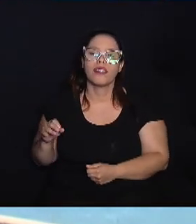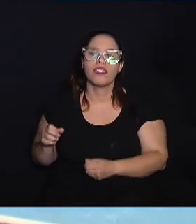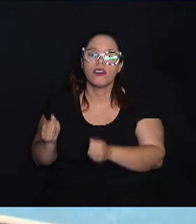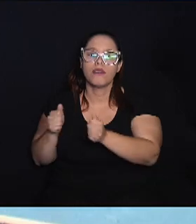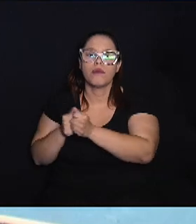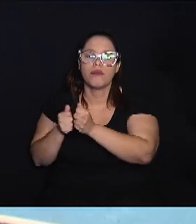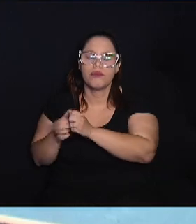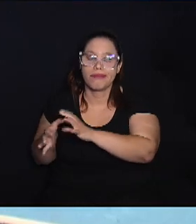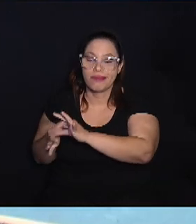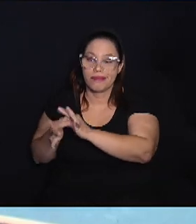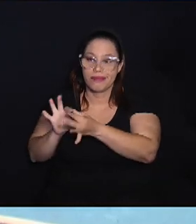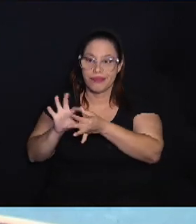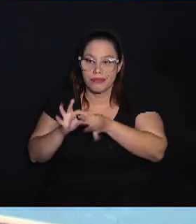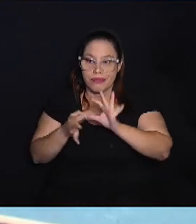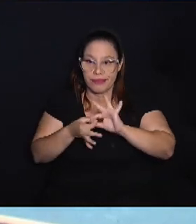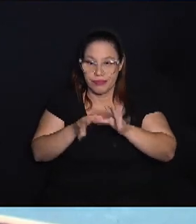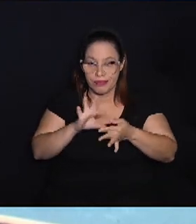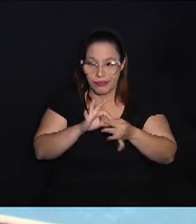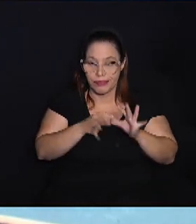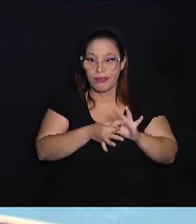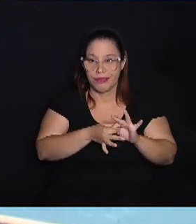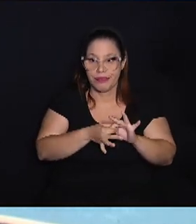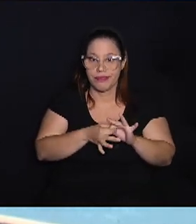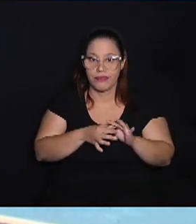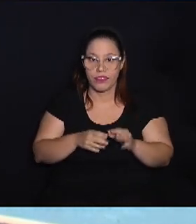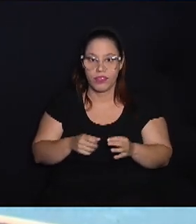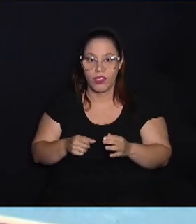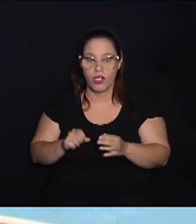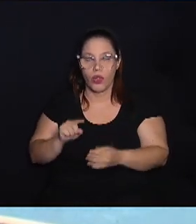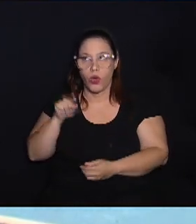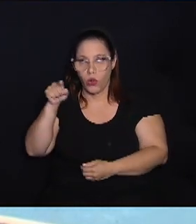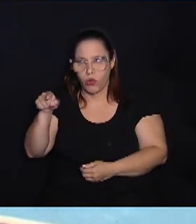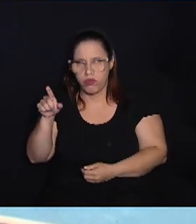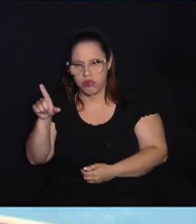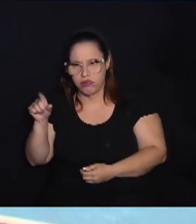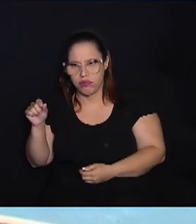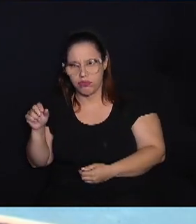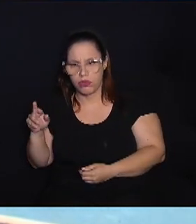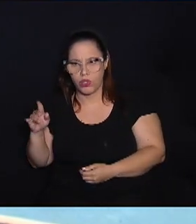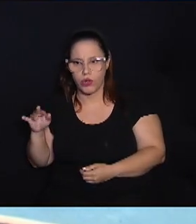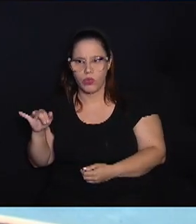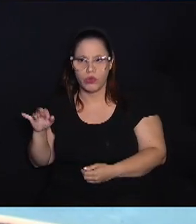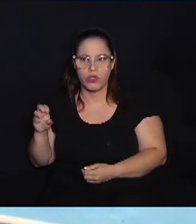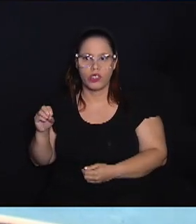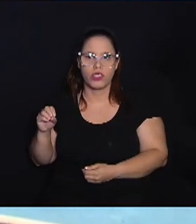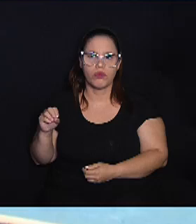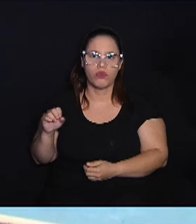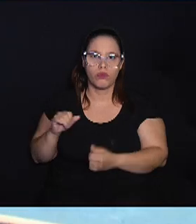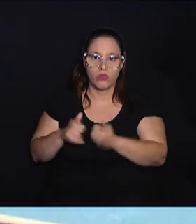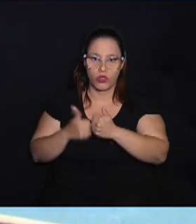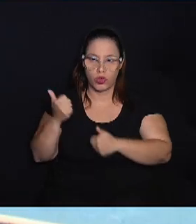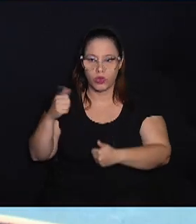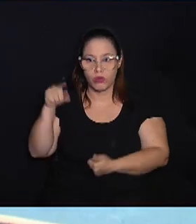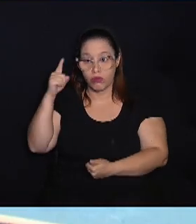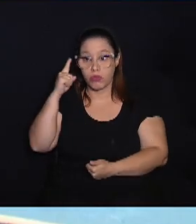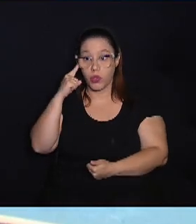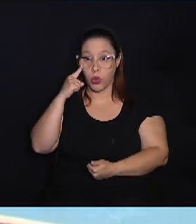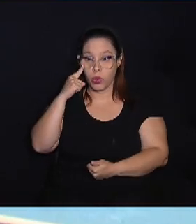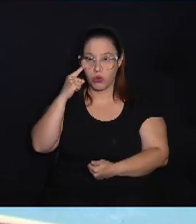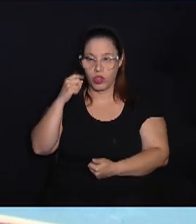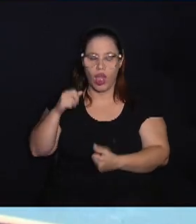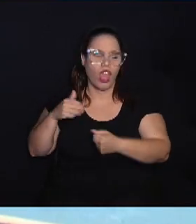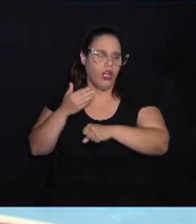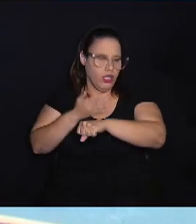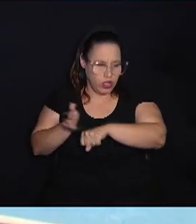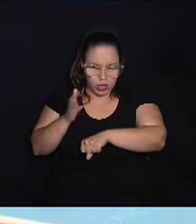se preparando há muito tempo. Eu fui para os últimos Jogos Olímpicos em 2021 em Tóquio, então desde lá, eu já saí de lá se preparando